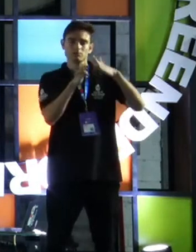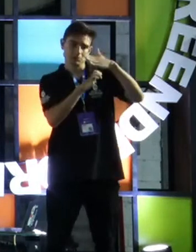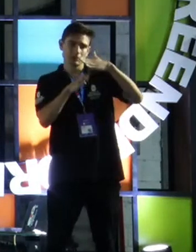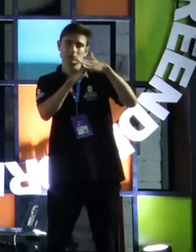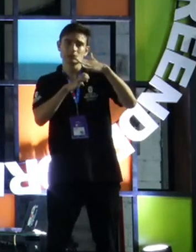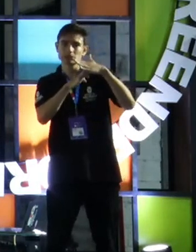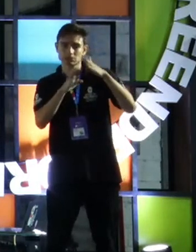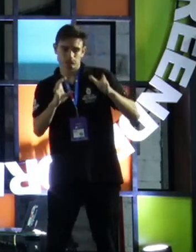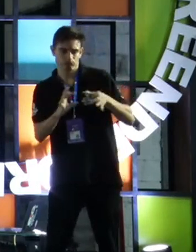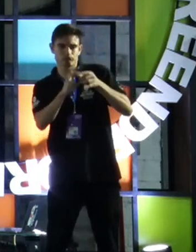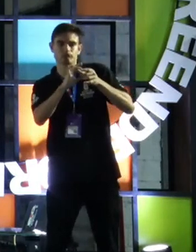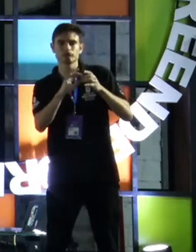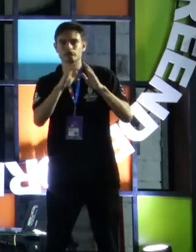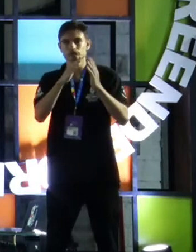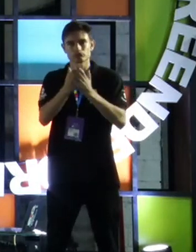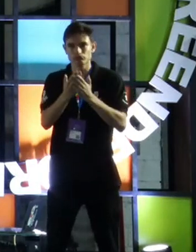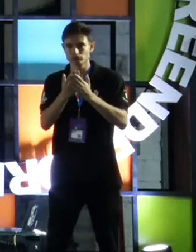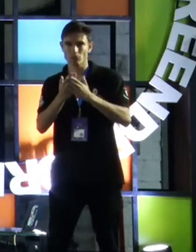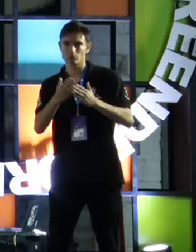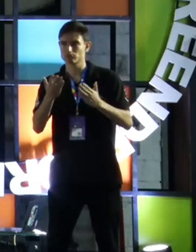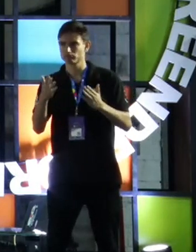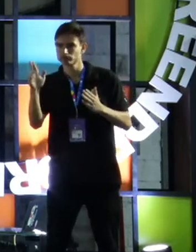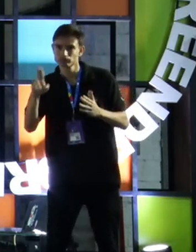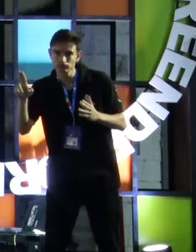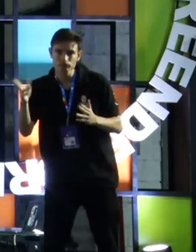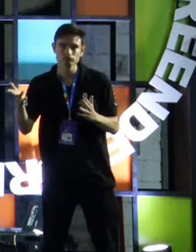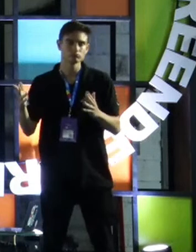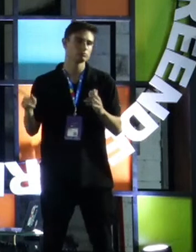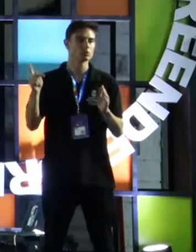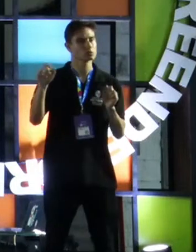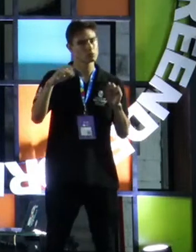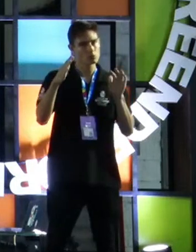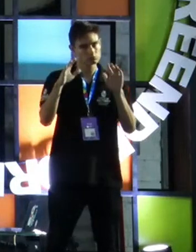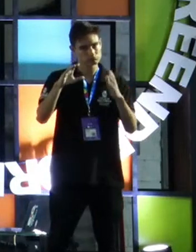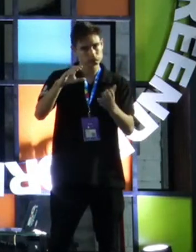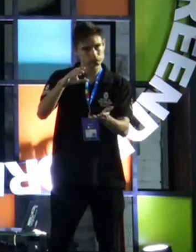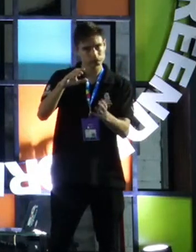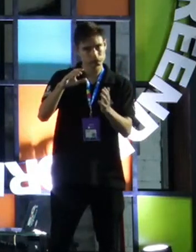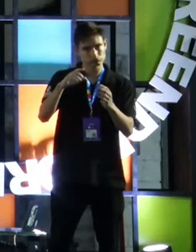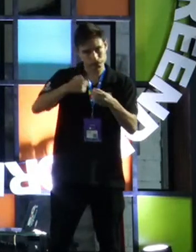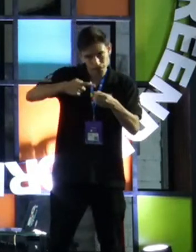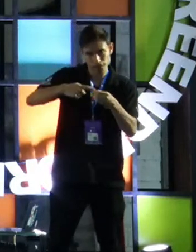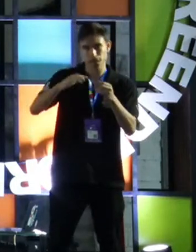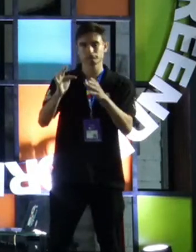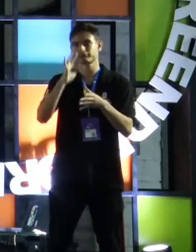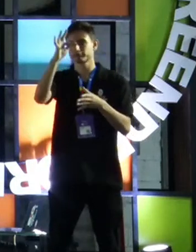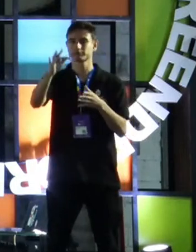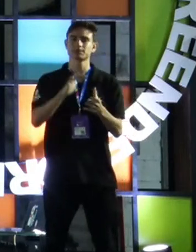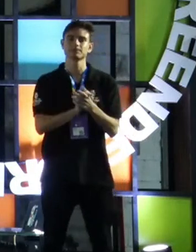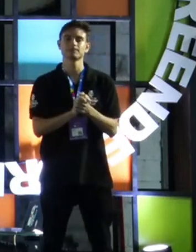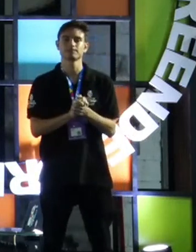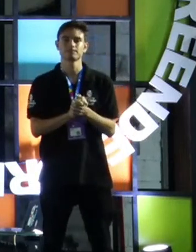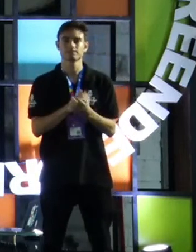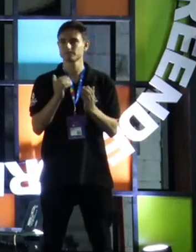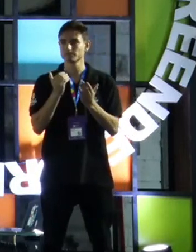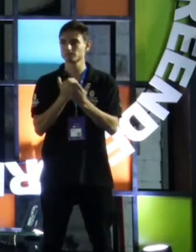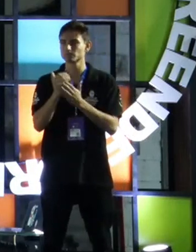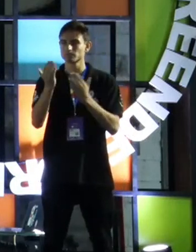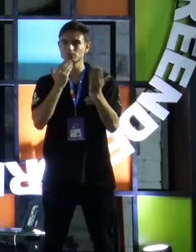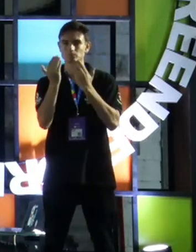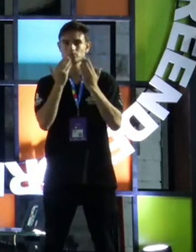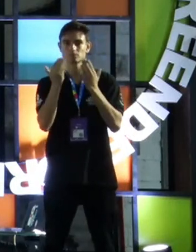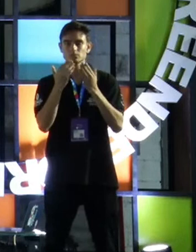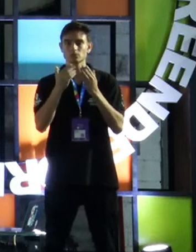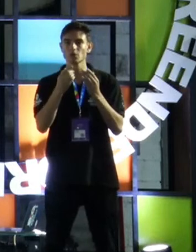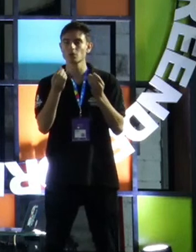a sua escola, a sua universidade ou sua cidade com o futuro. Agora a gente vai começar um papo sobre propósito